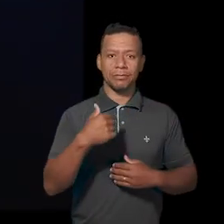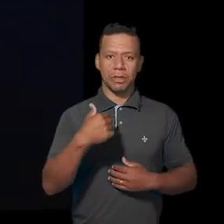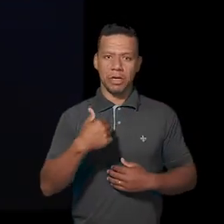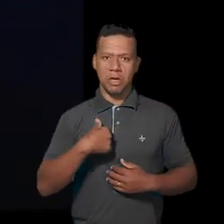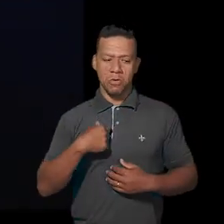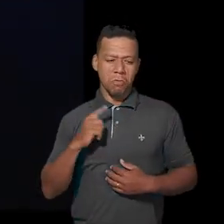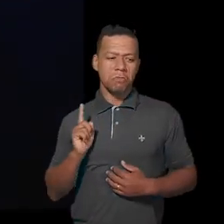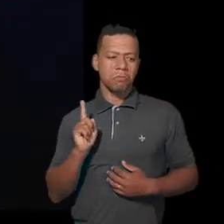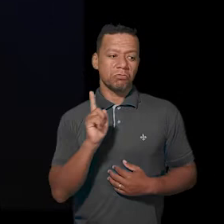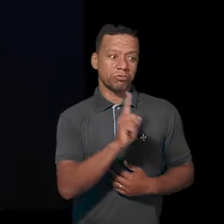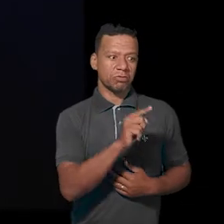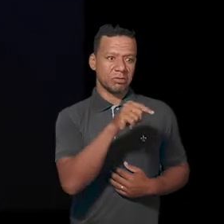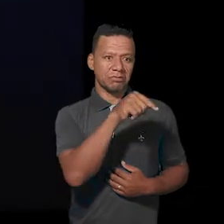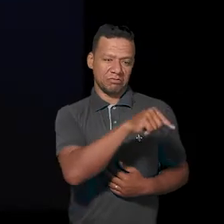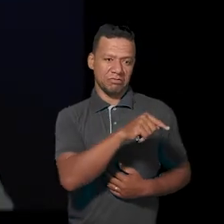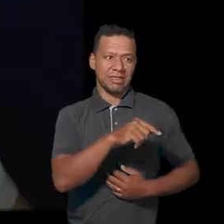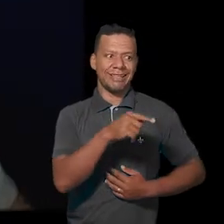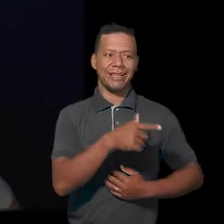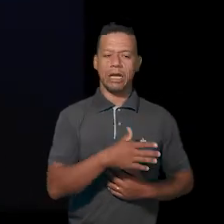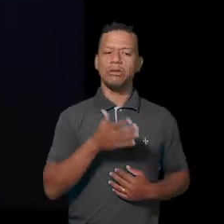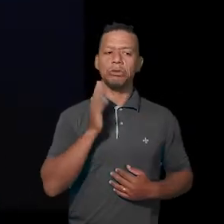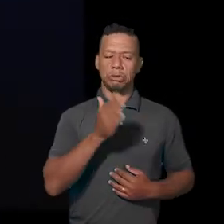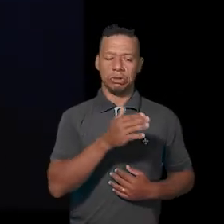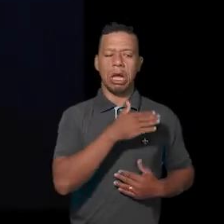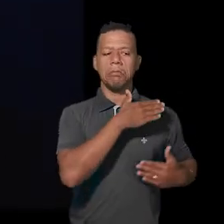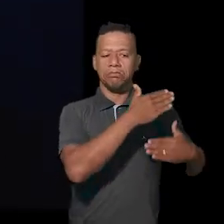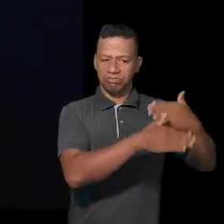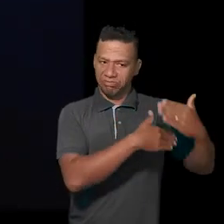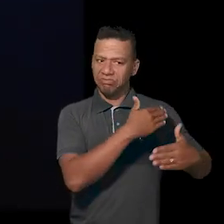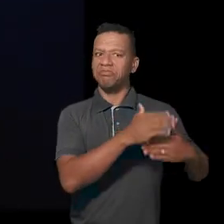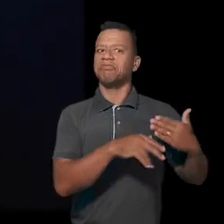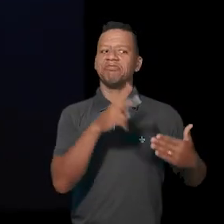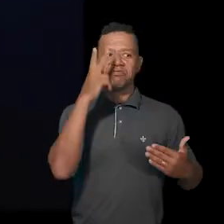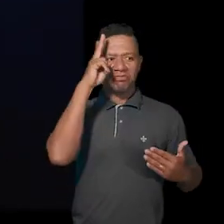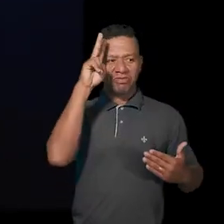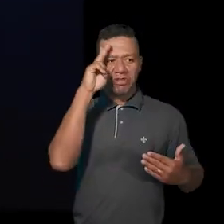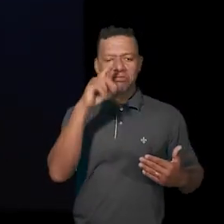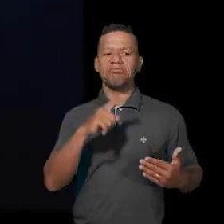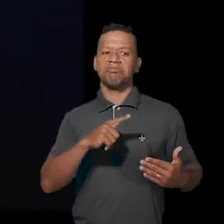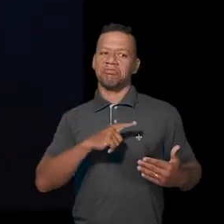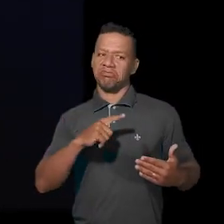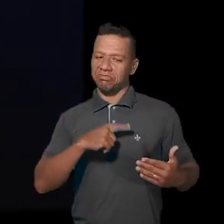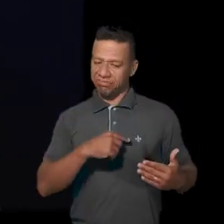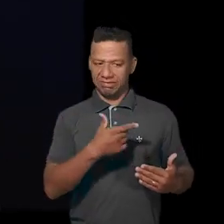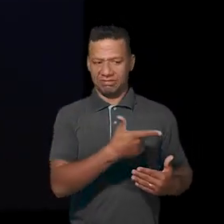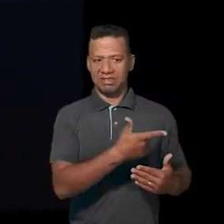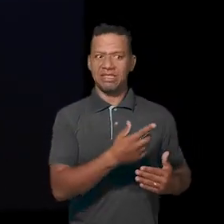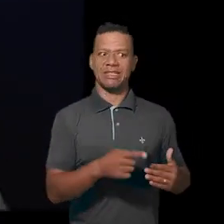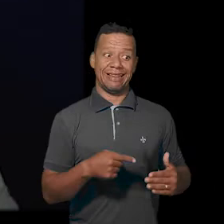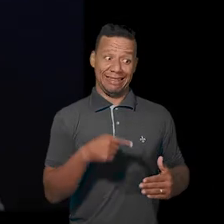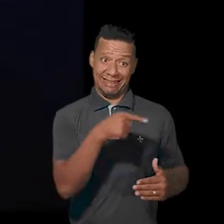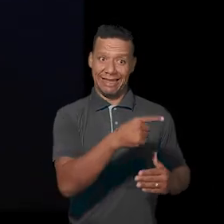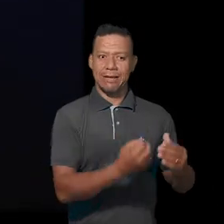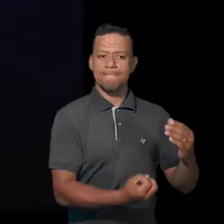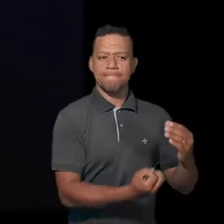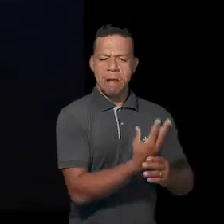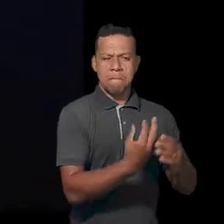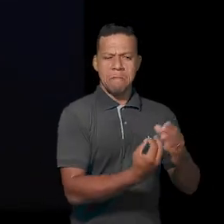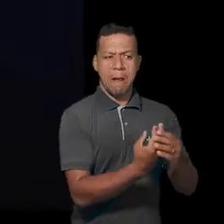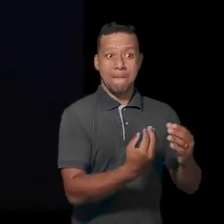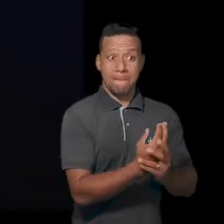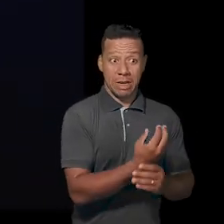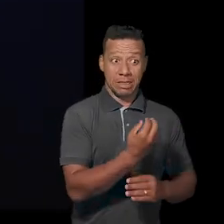no Cajuve, ele já tinha seu próprio legado, né? Ele já tinha sua história de, tipo, ter feito